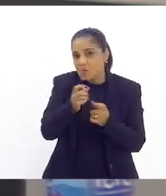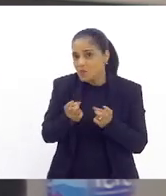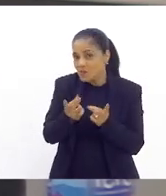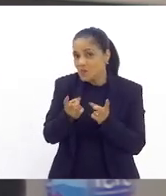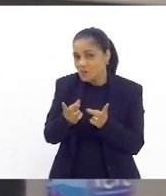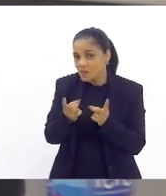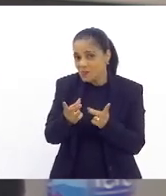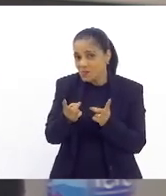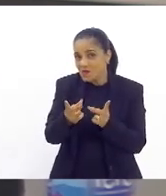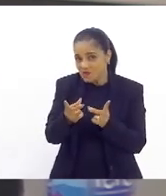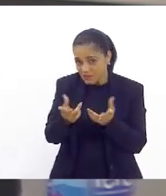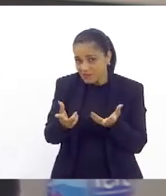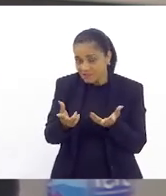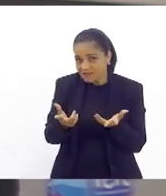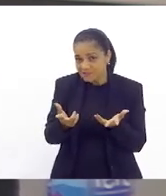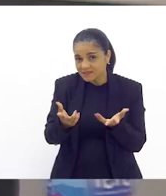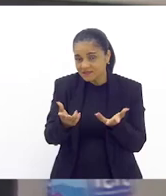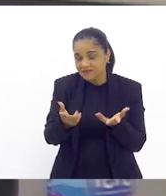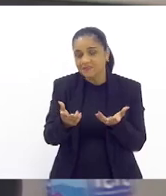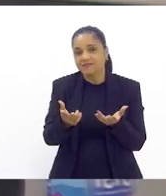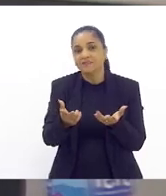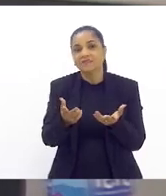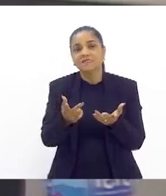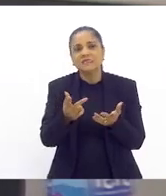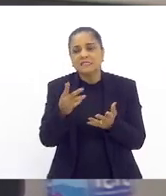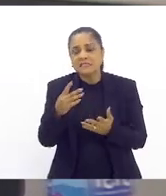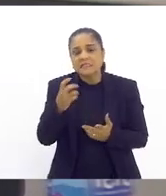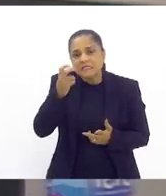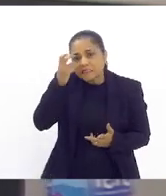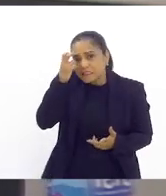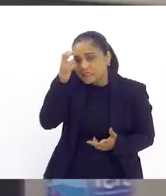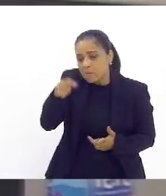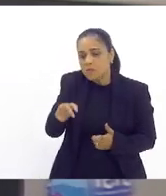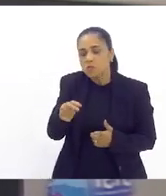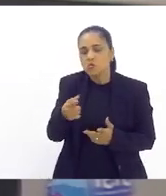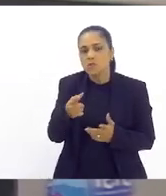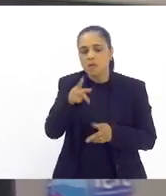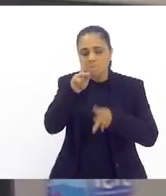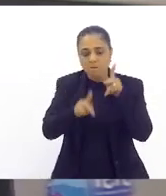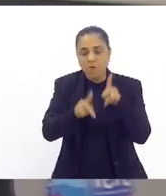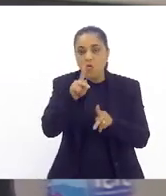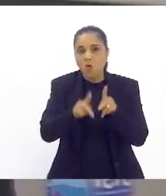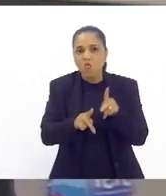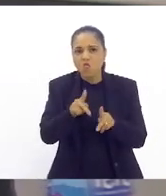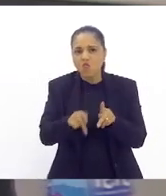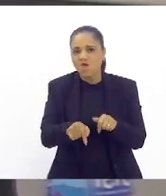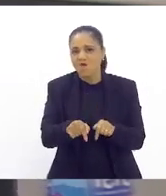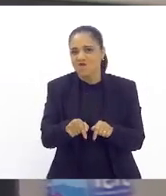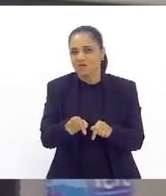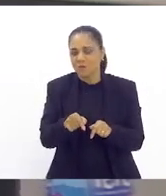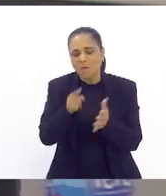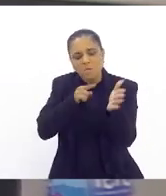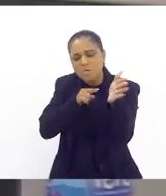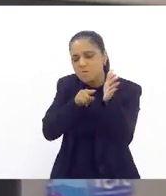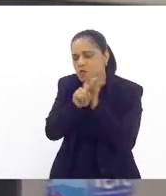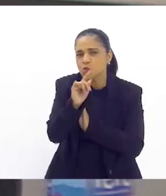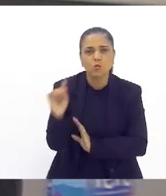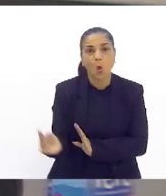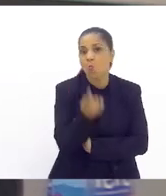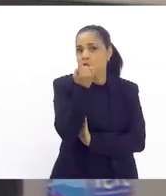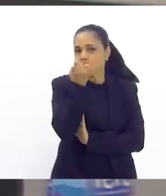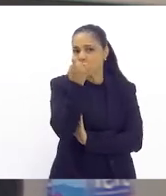os presentes atividade mas a sabedoria popular como ela é importante chegou e fez uma única pergunta